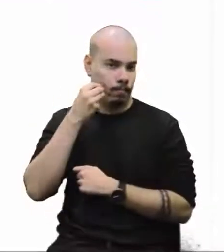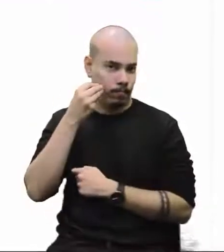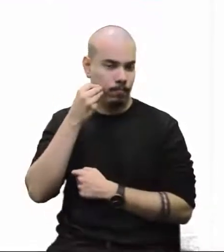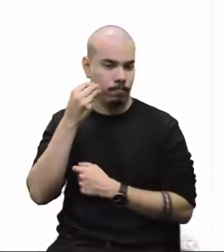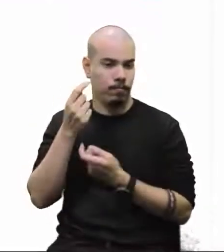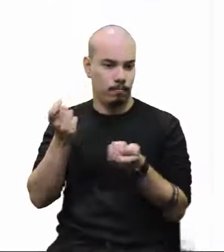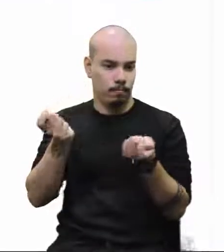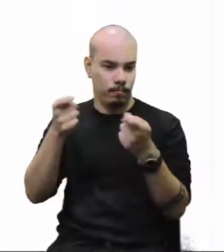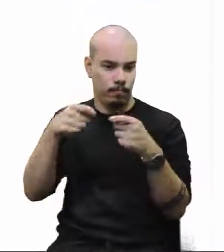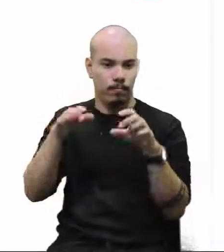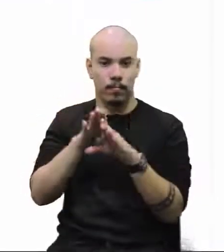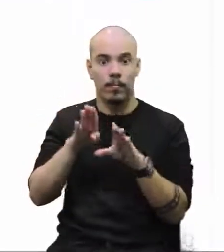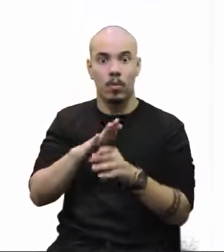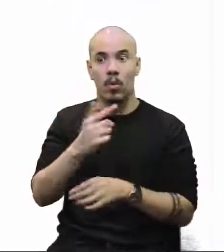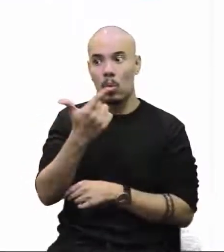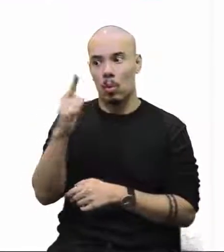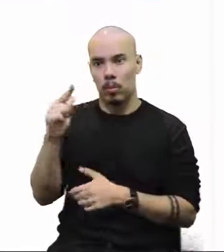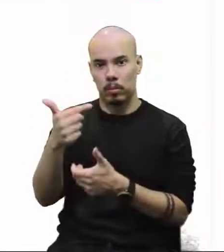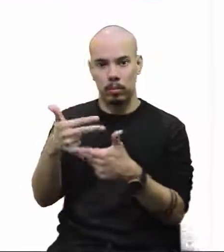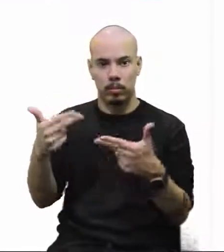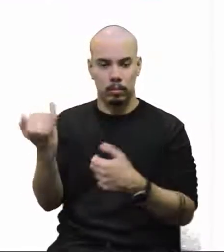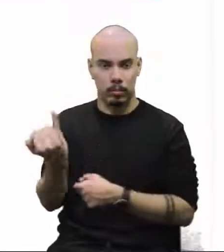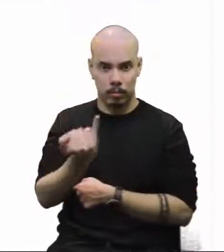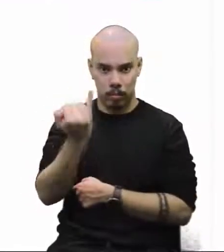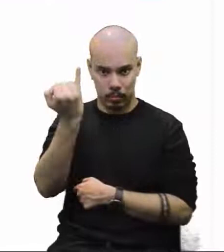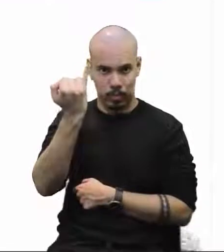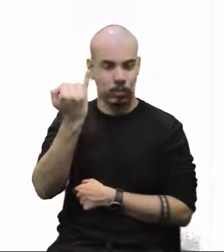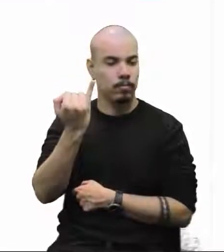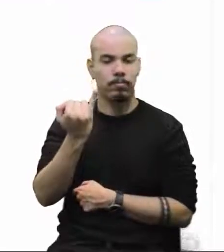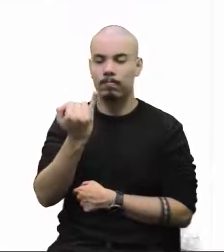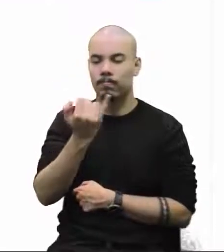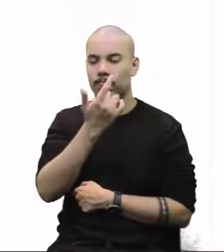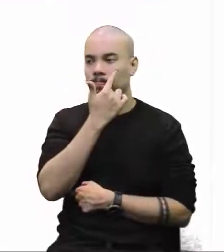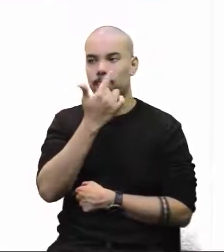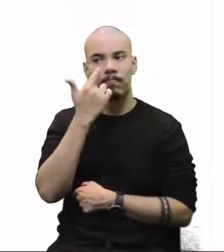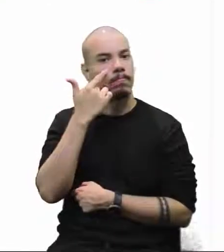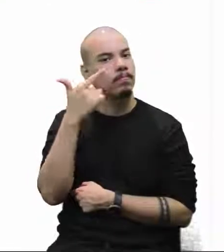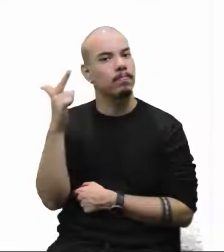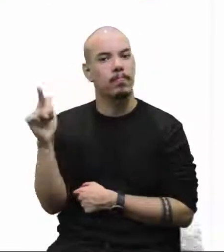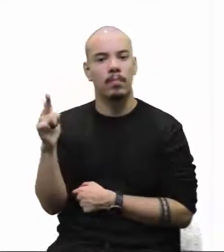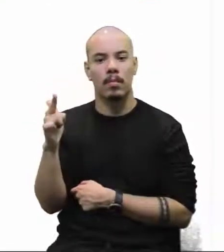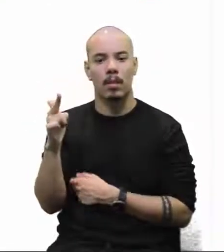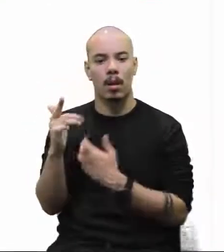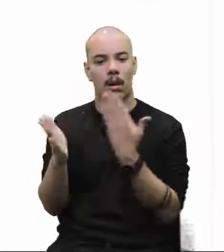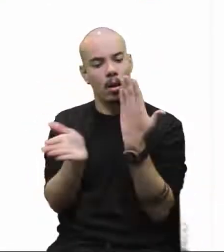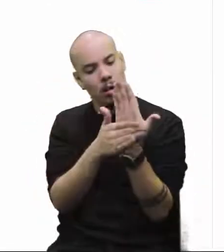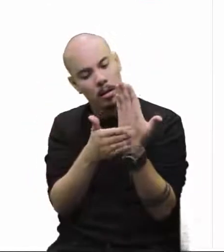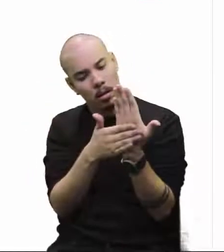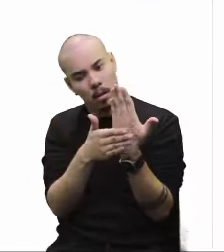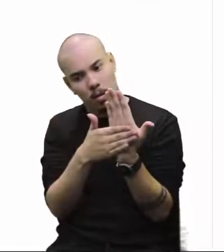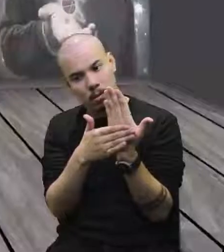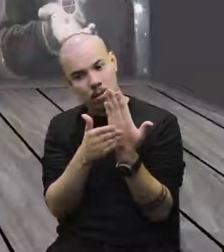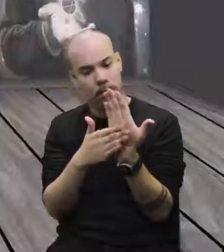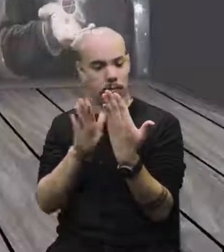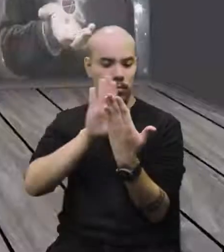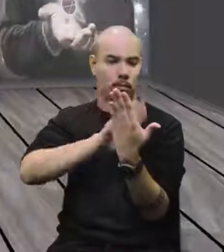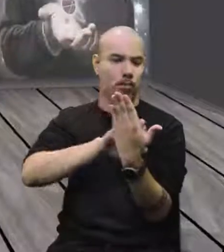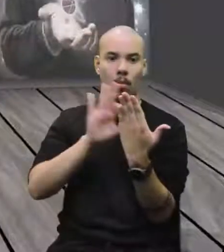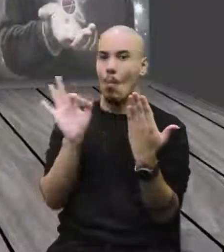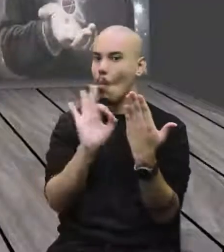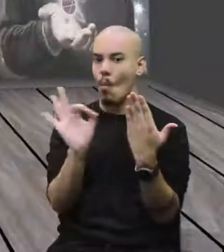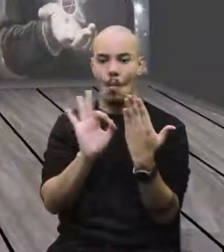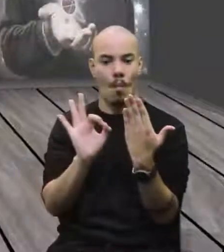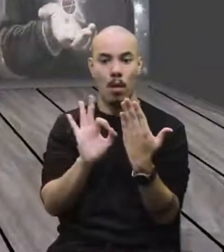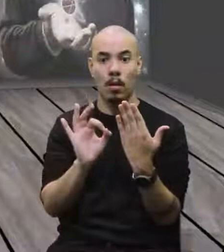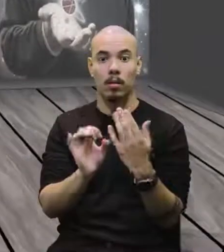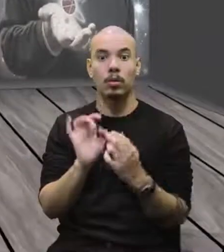como. E outra coisa que é importante lembrar é que aí não existe aquele negócio de olhar as costas. Aí nós não trabalhamos com carga negativa. A